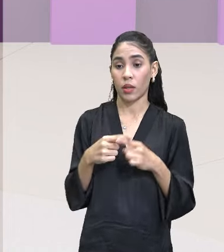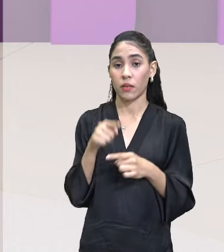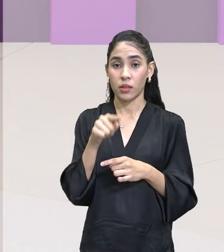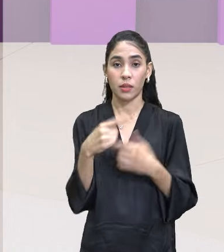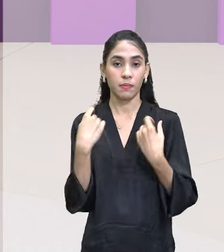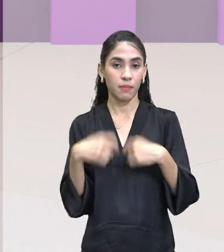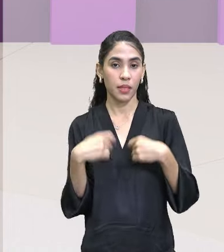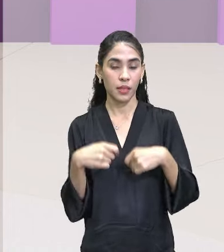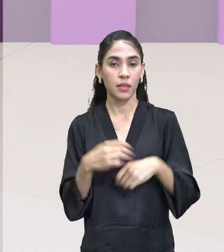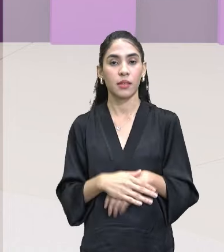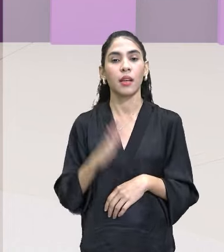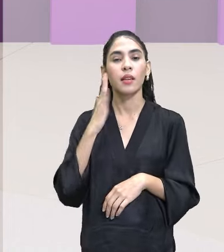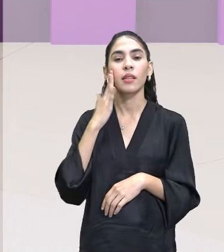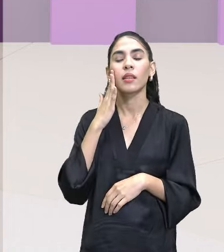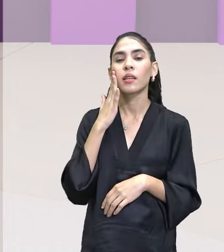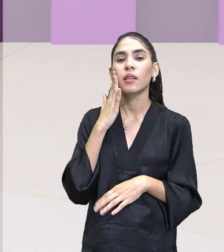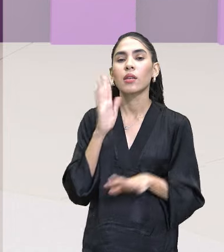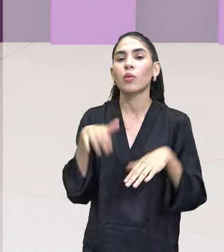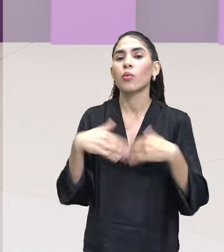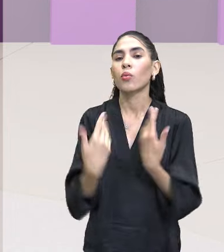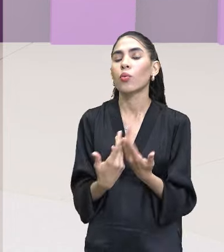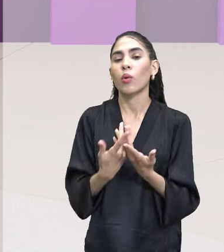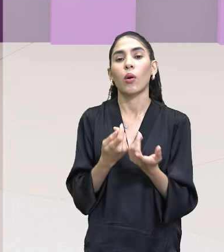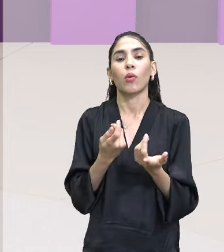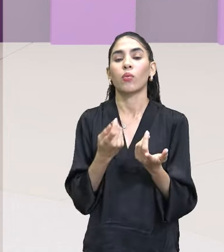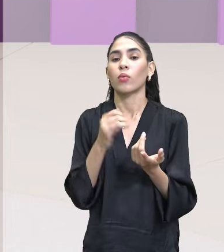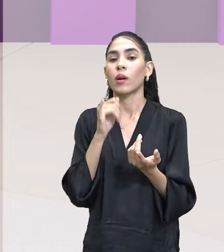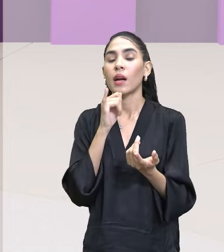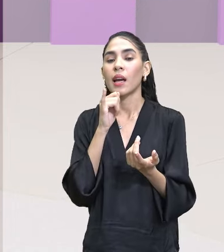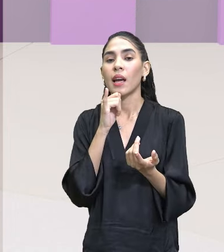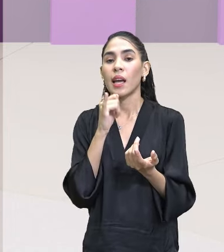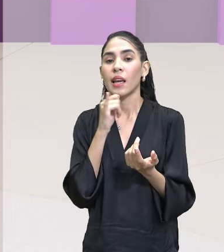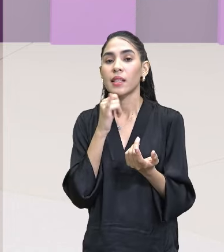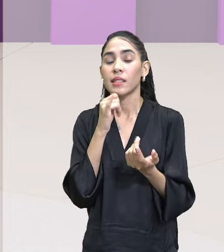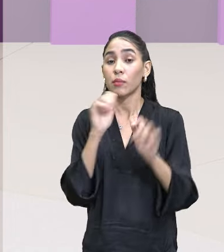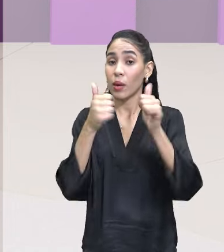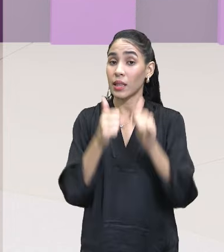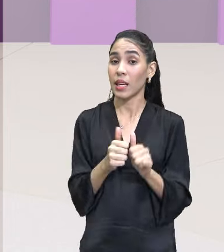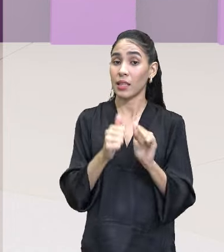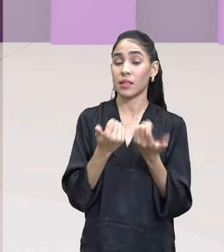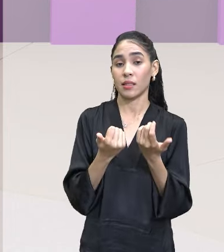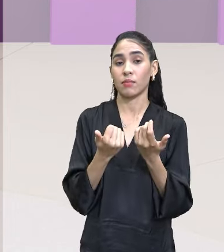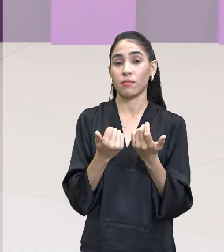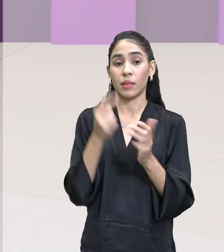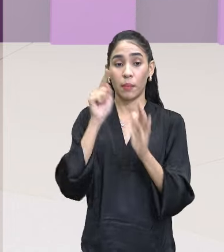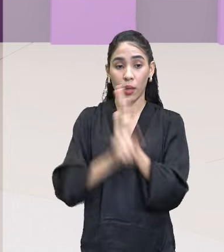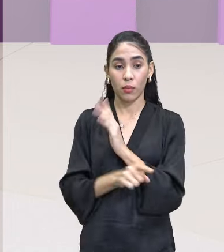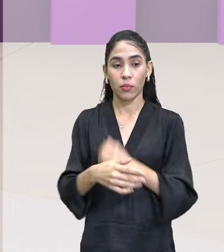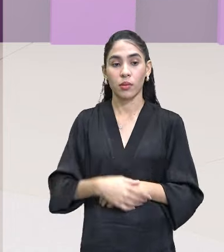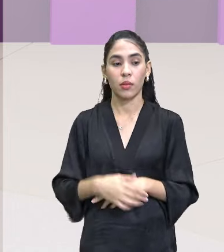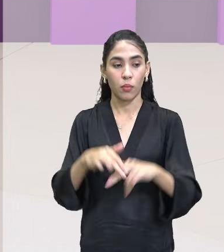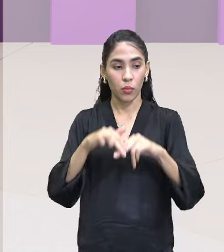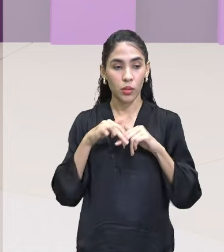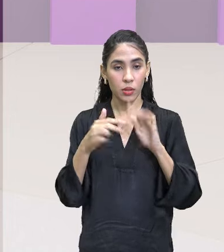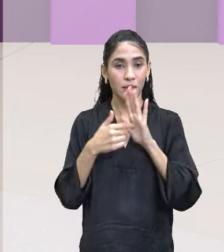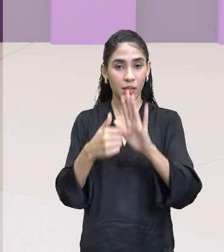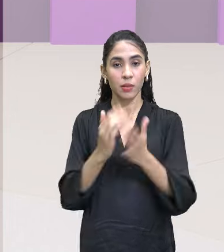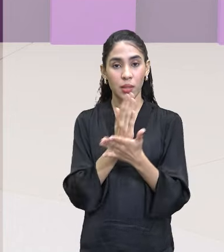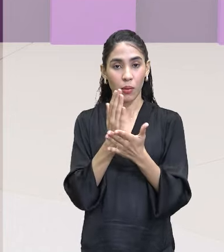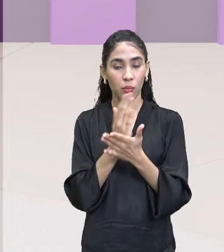precisa primeiro entender qual é o comando da questão. Por isso que nós resolvemos aqui alguns exemplos na nossa sala de